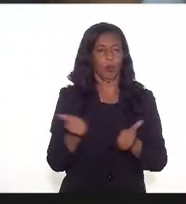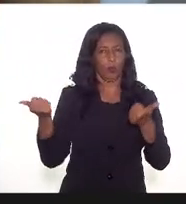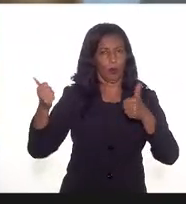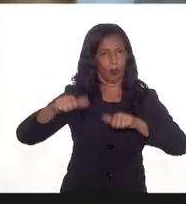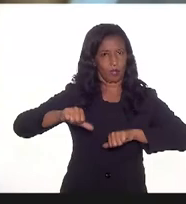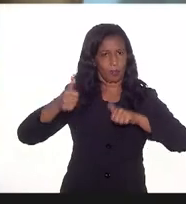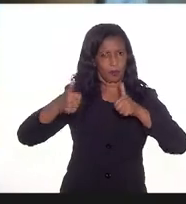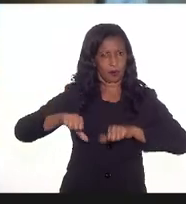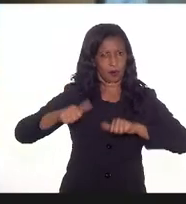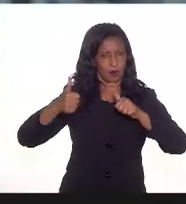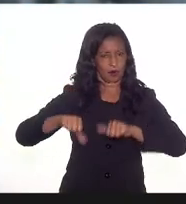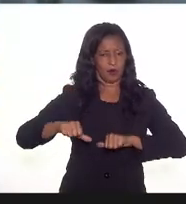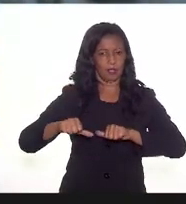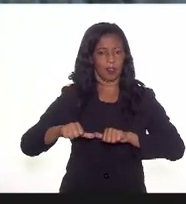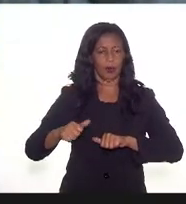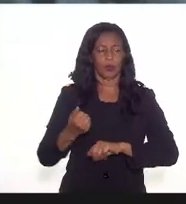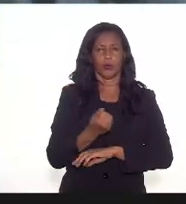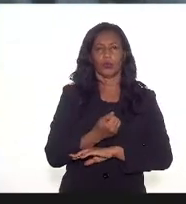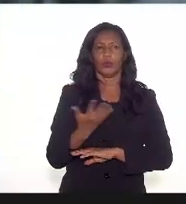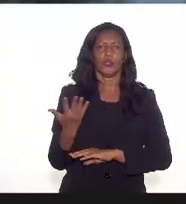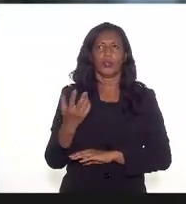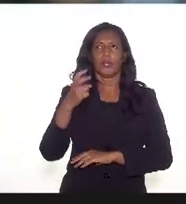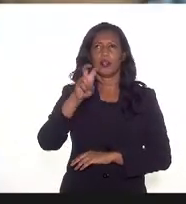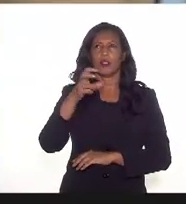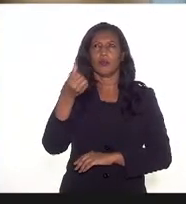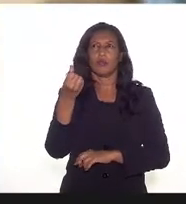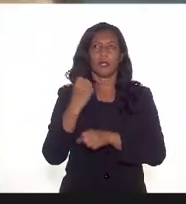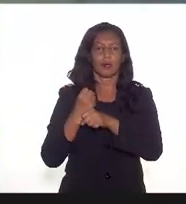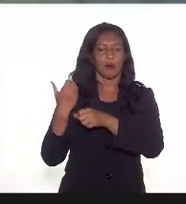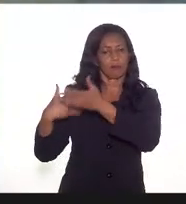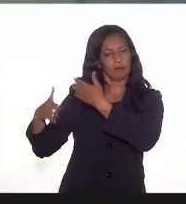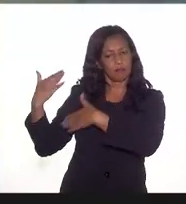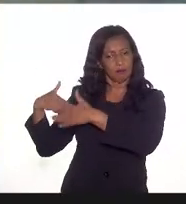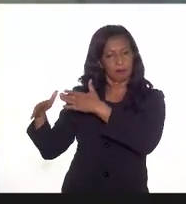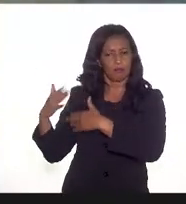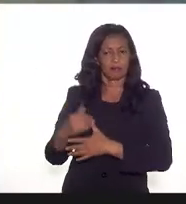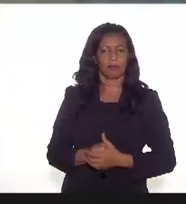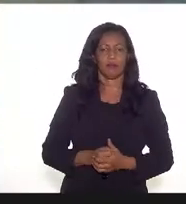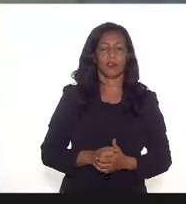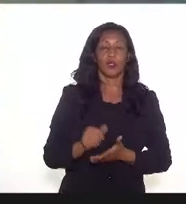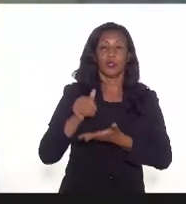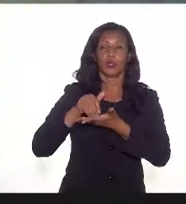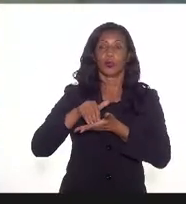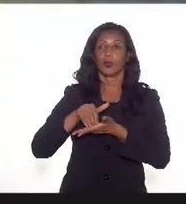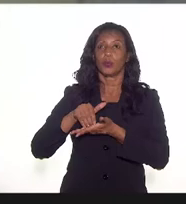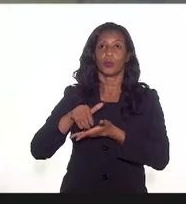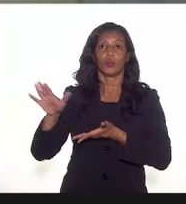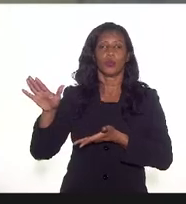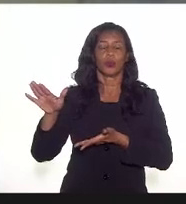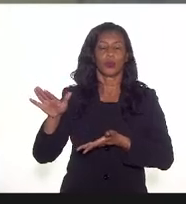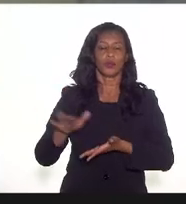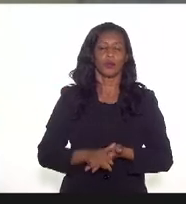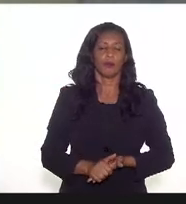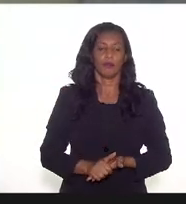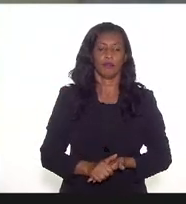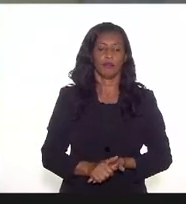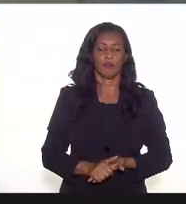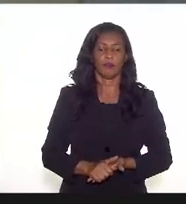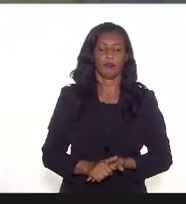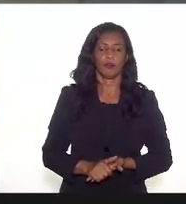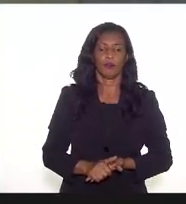de gestão já bem 5, 6 anos atrás, né, de exclusão, dizendo para